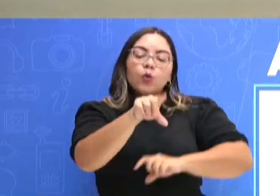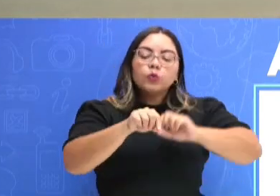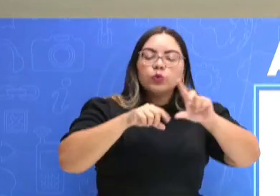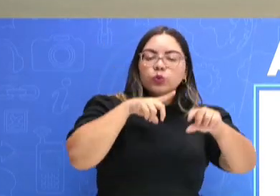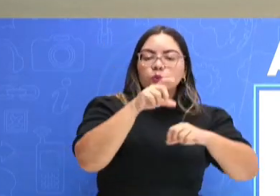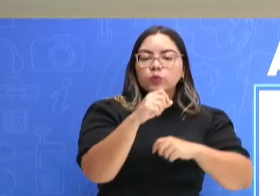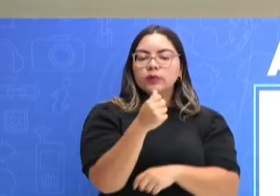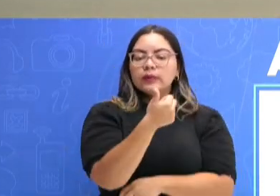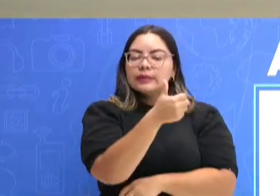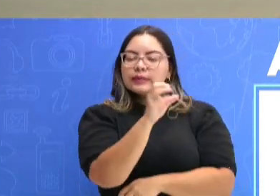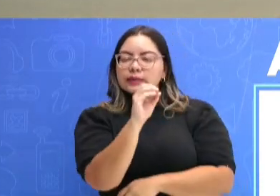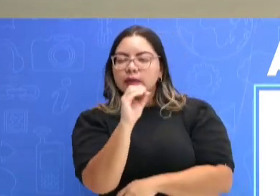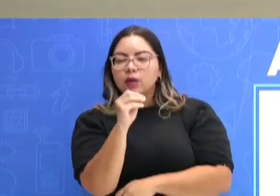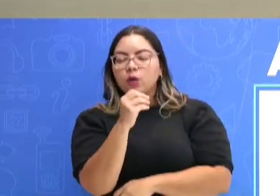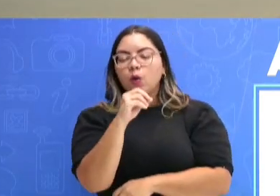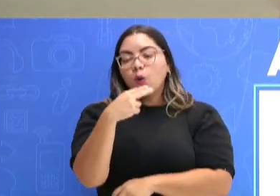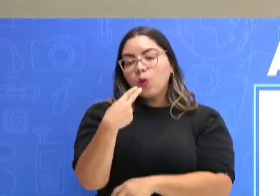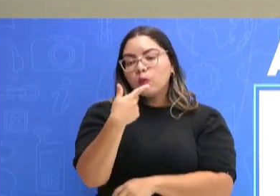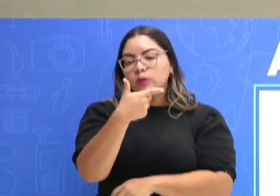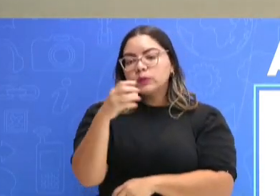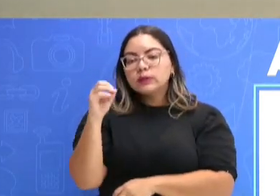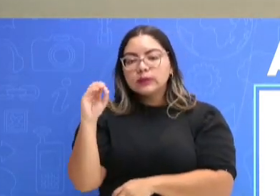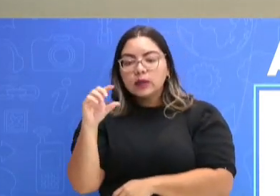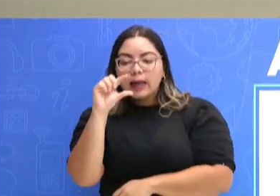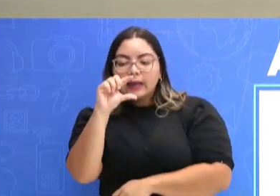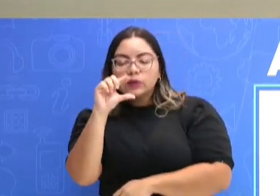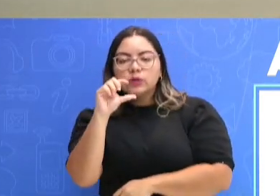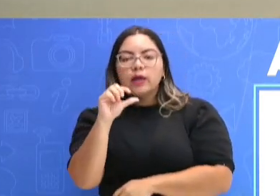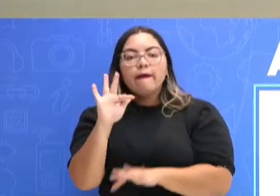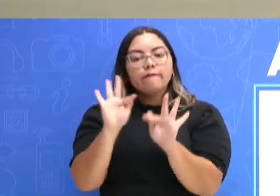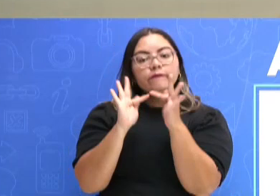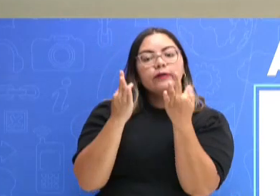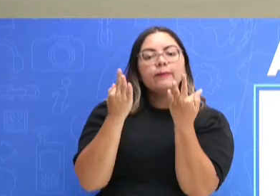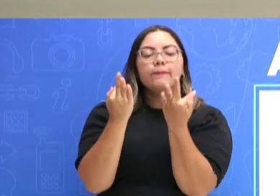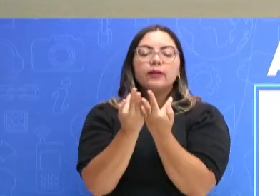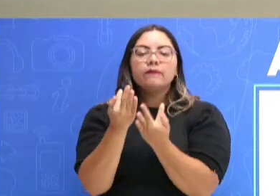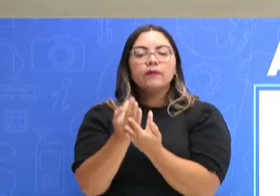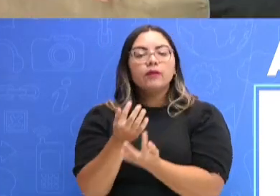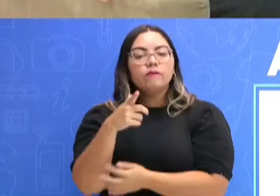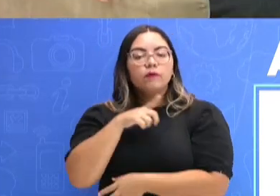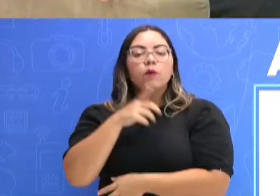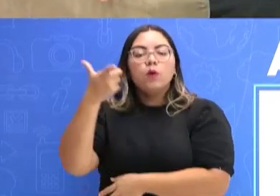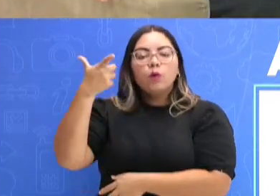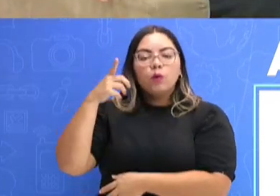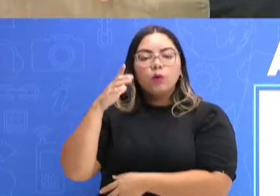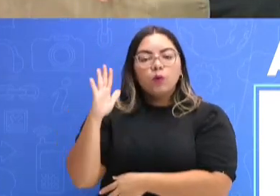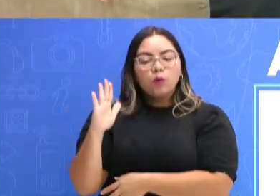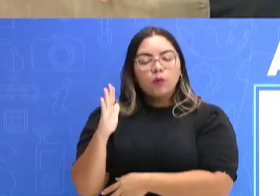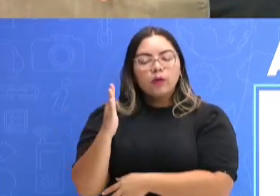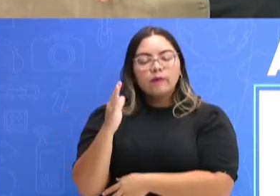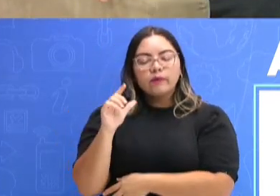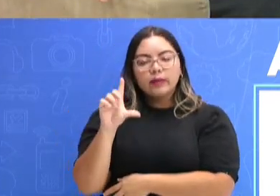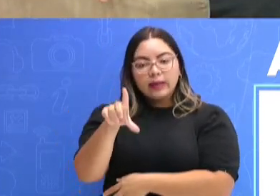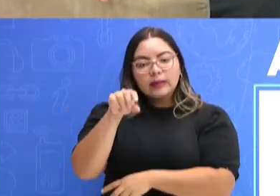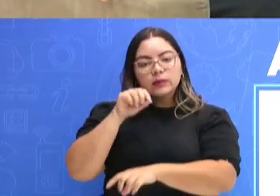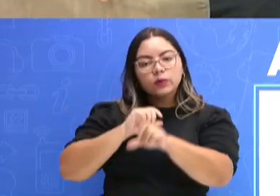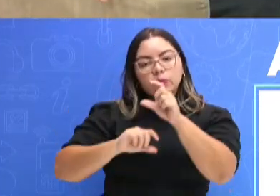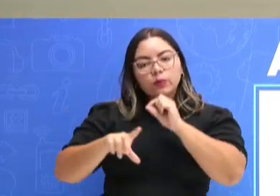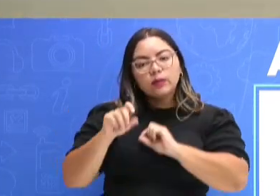sorteio, 100, 200 cartões, serão 200 famílias que serão beneficiadas para escolher dentro do comércio